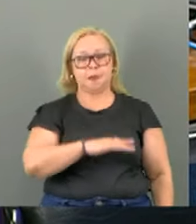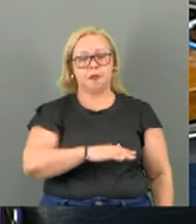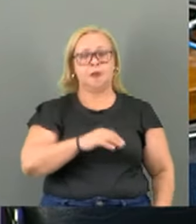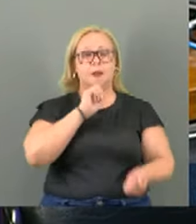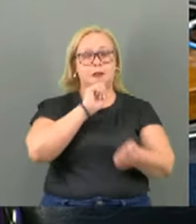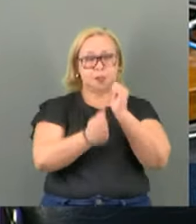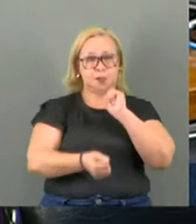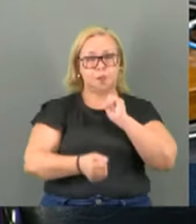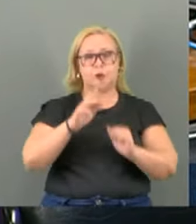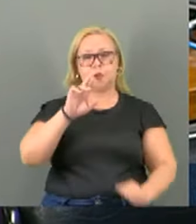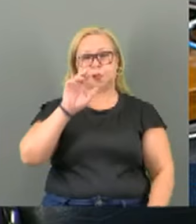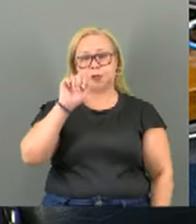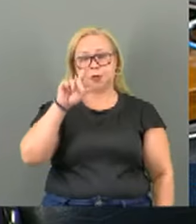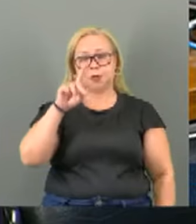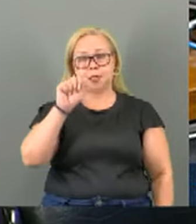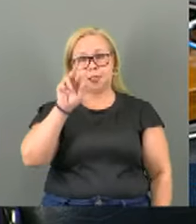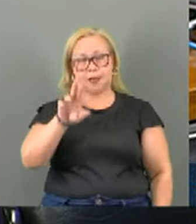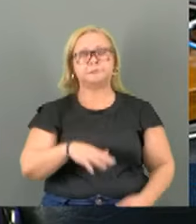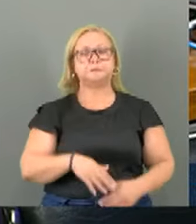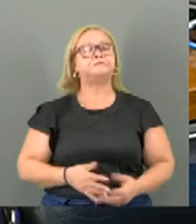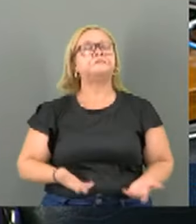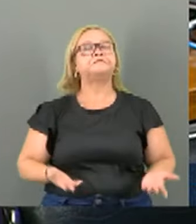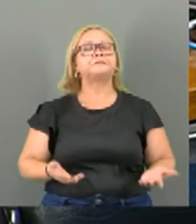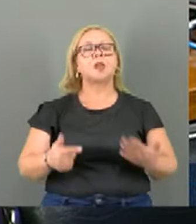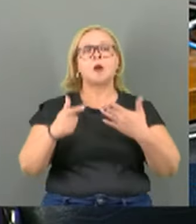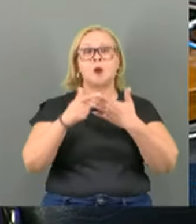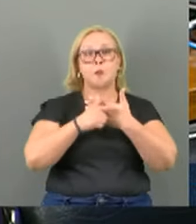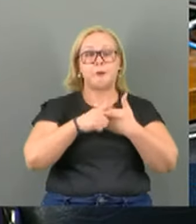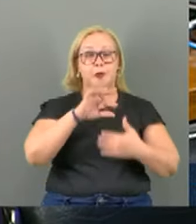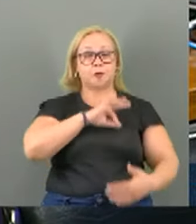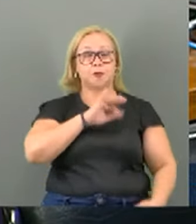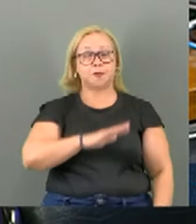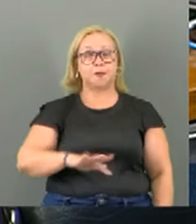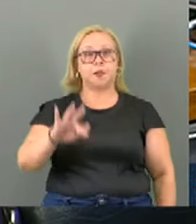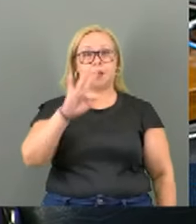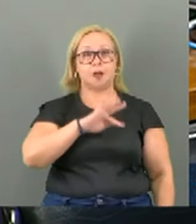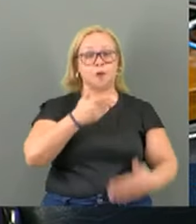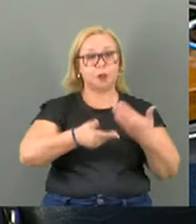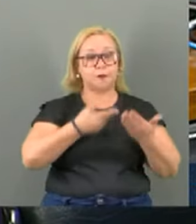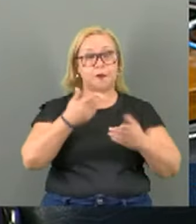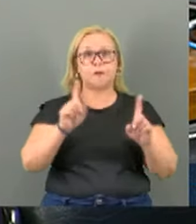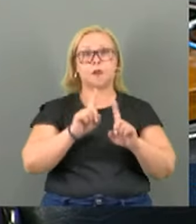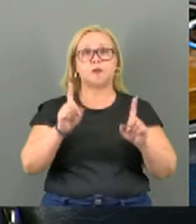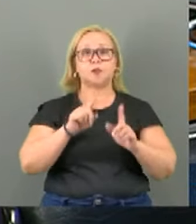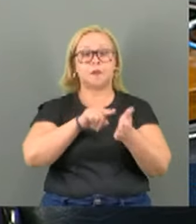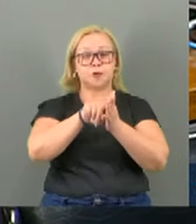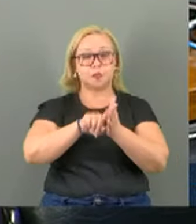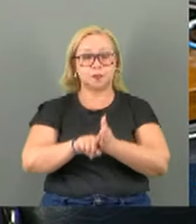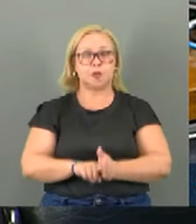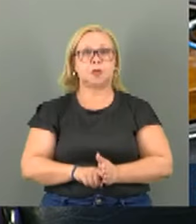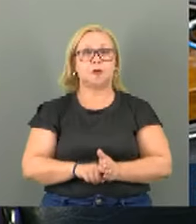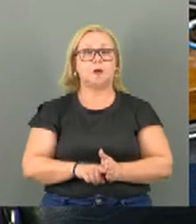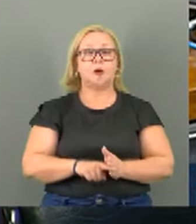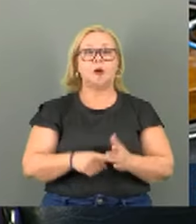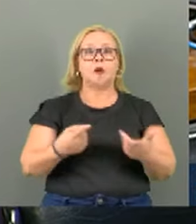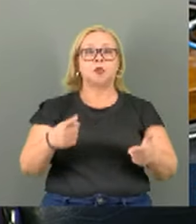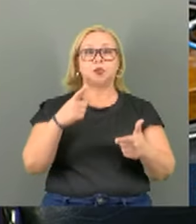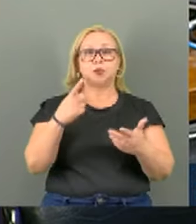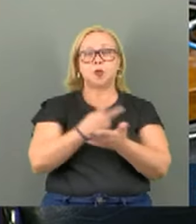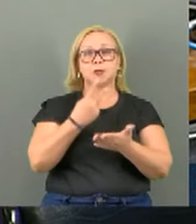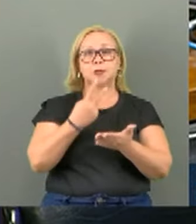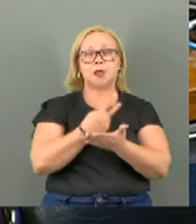papel da Polícia Federal, conforme destacado, envolve não apenas a investigação de atos ilícitos, mas também